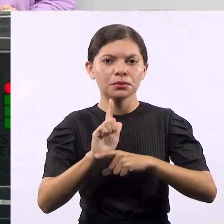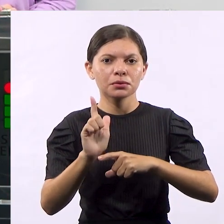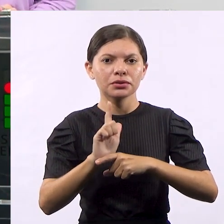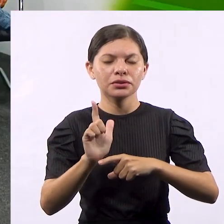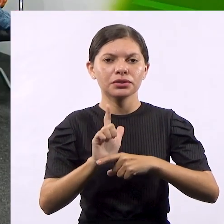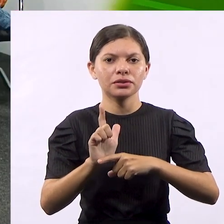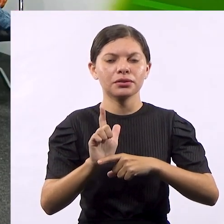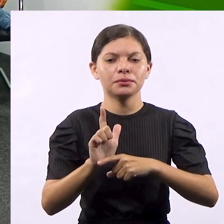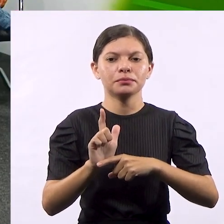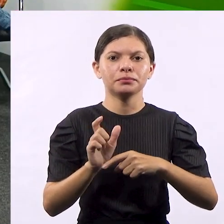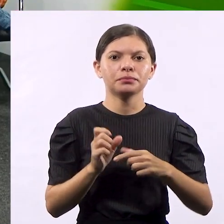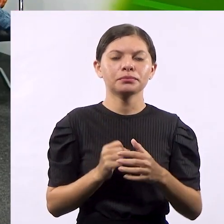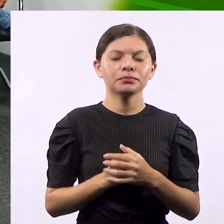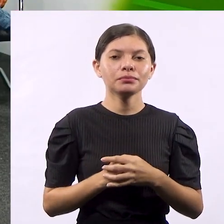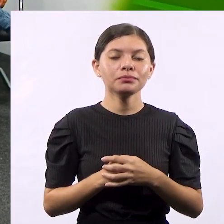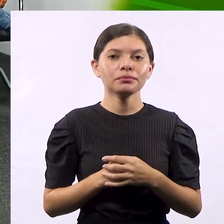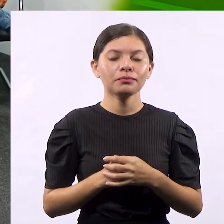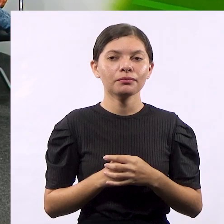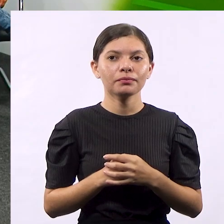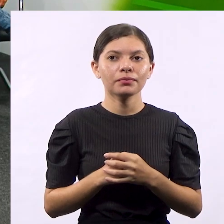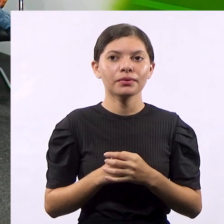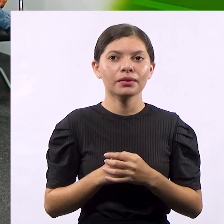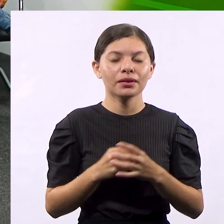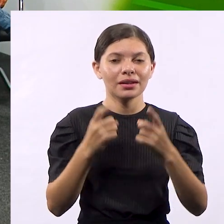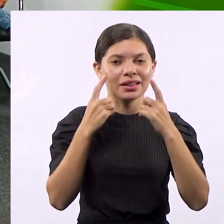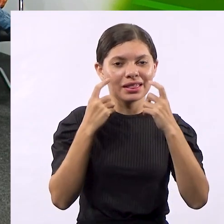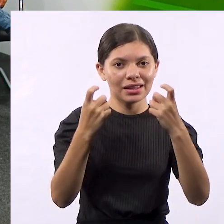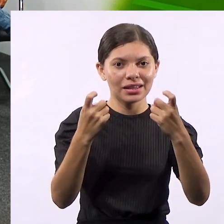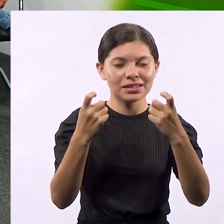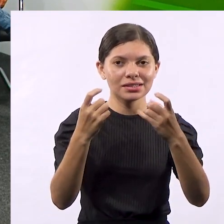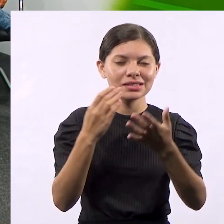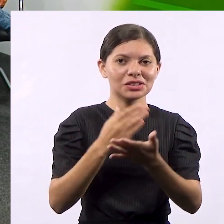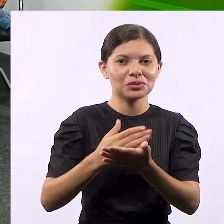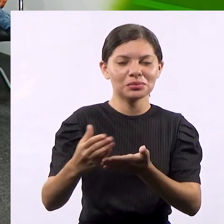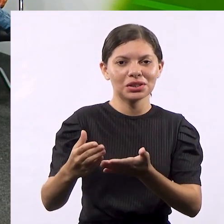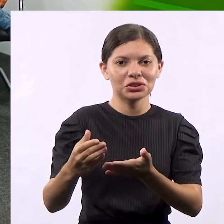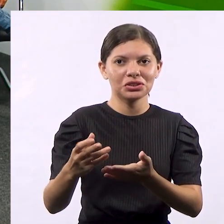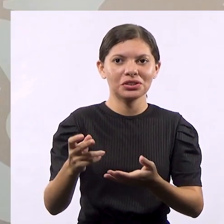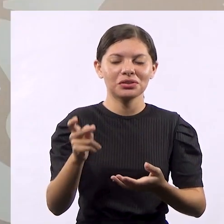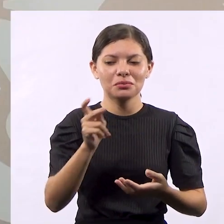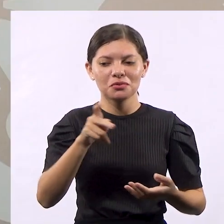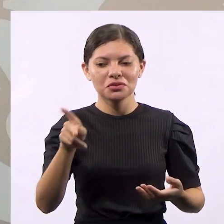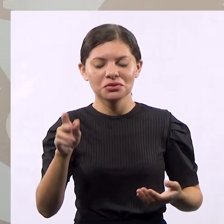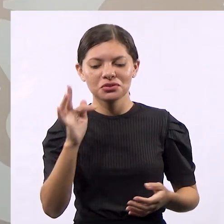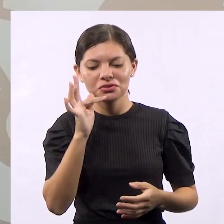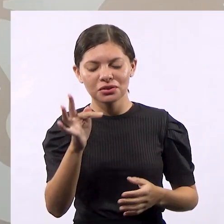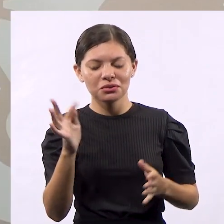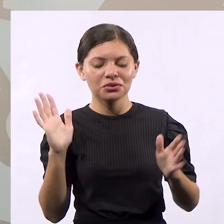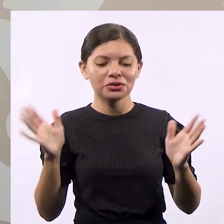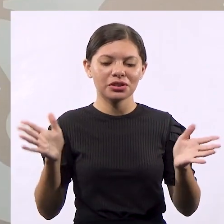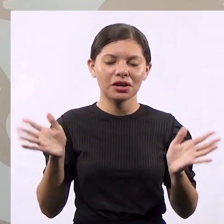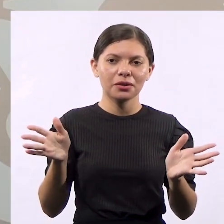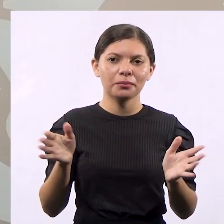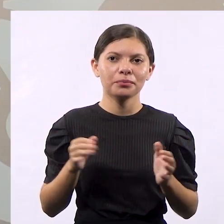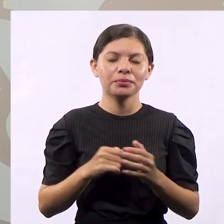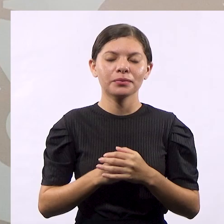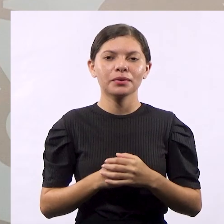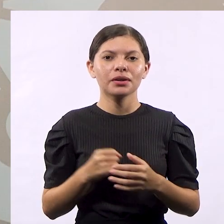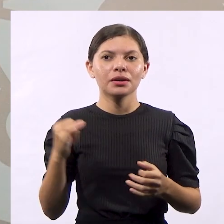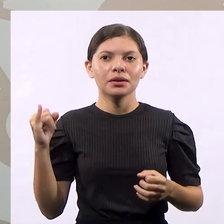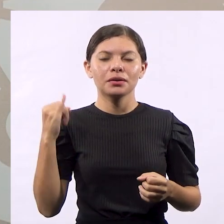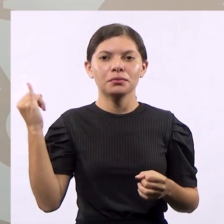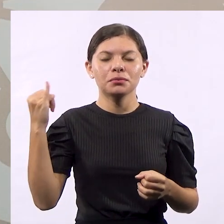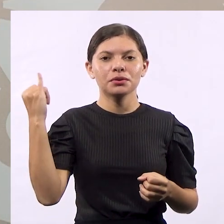seja contemplado? É interessante, né, a gente já, a partir do que a professora Rosa falou e o professor Valderson